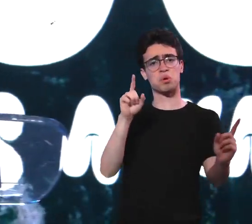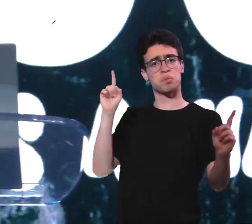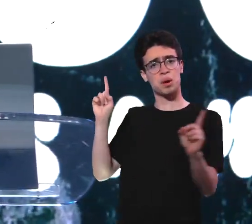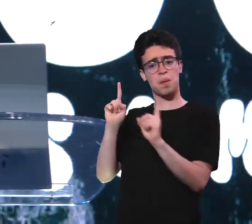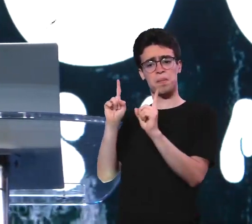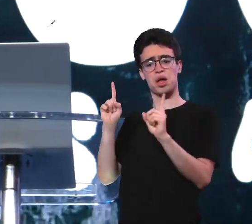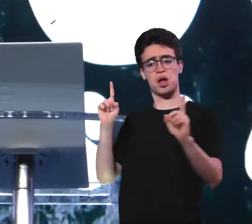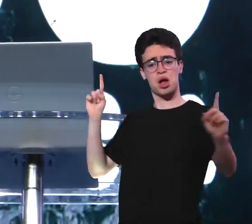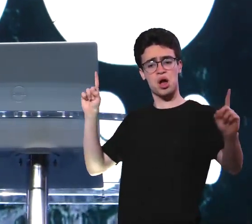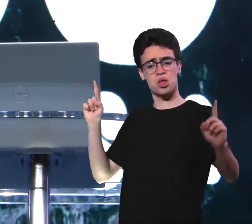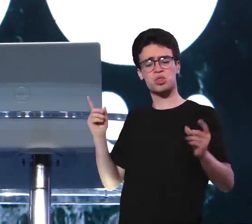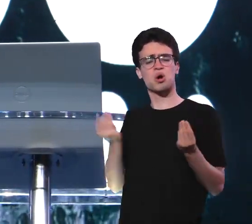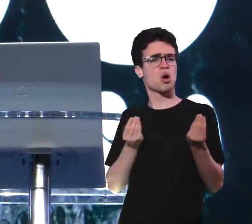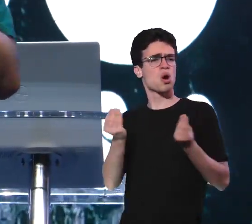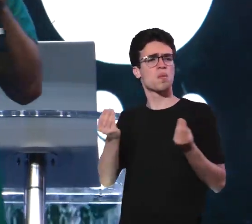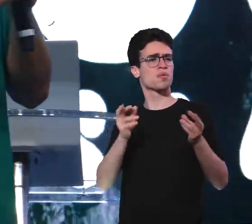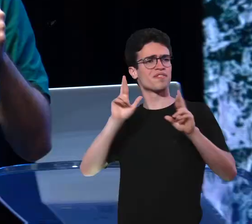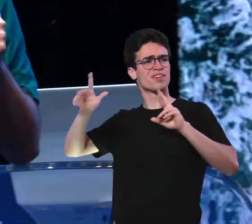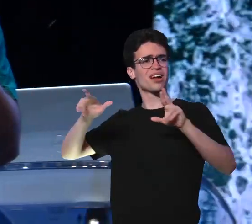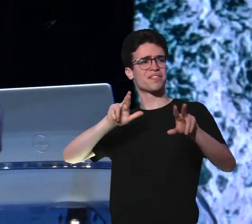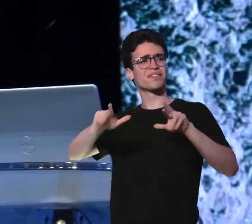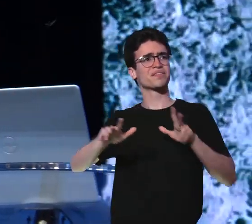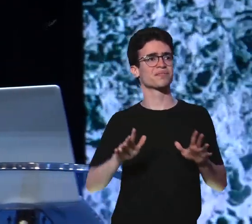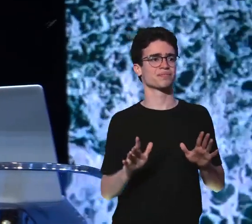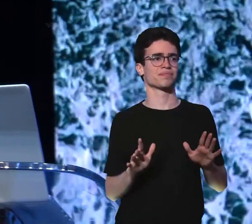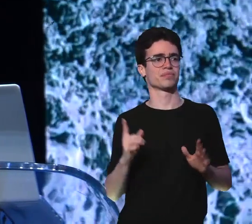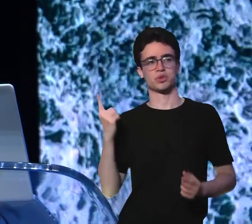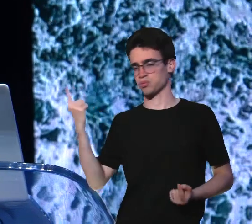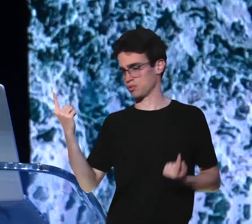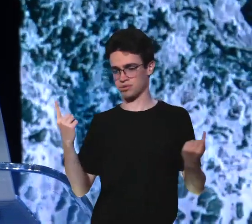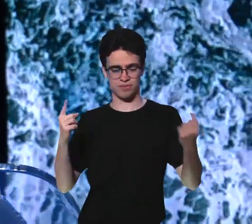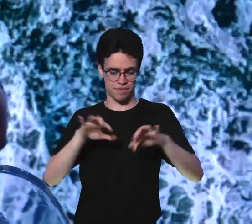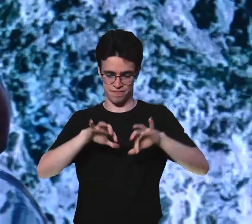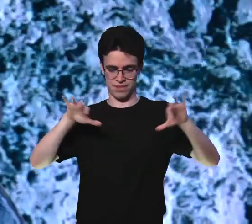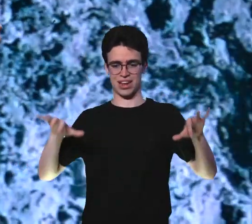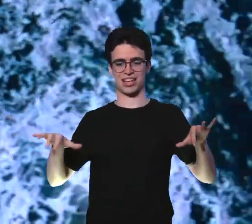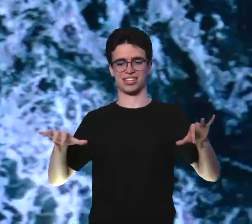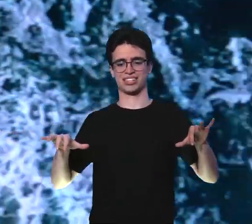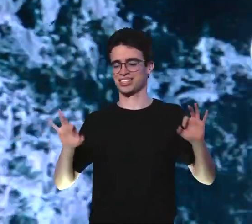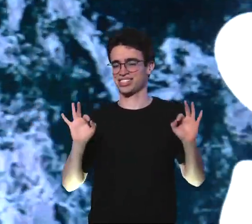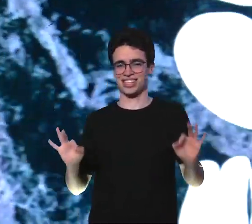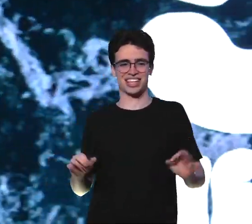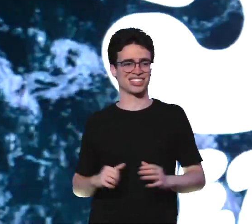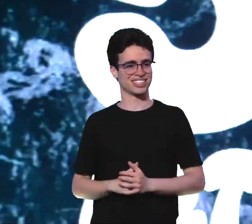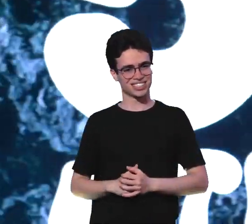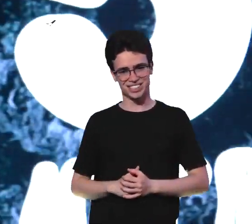Deus do que o outro? Mas uma coisa é uma coisa, outra coisa é outra coisa, já diria o poeta.